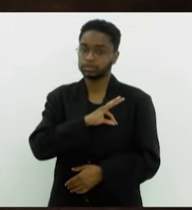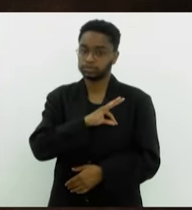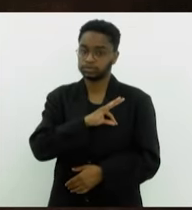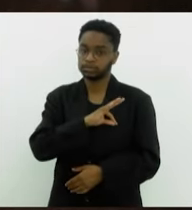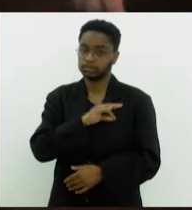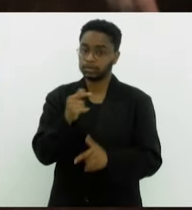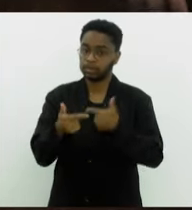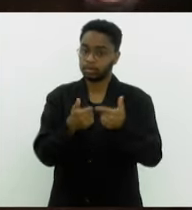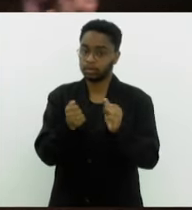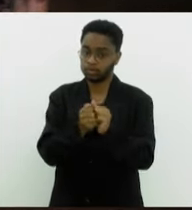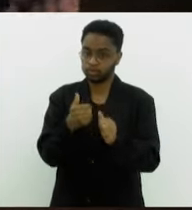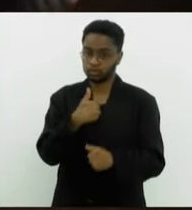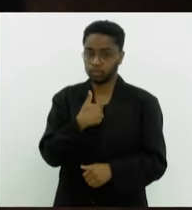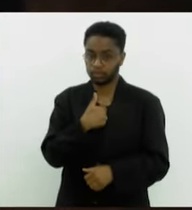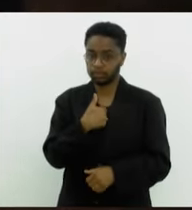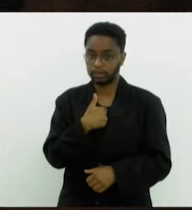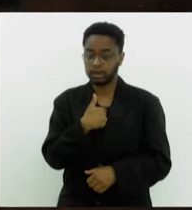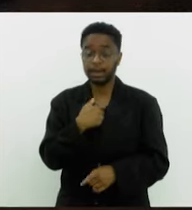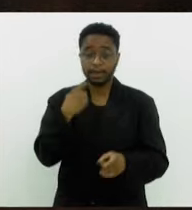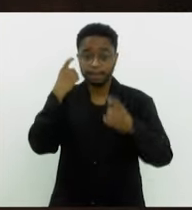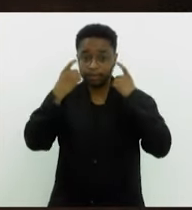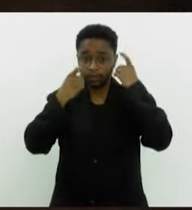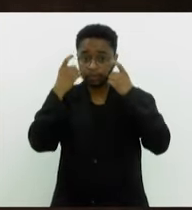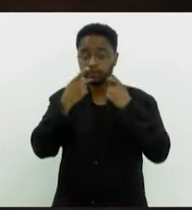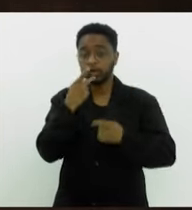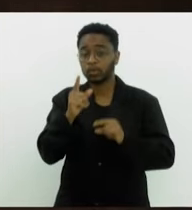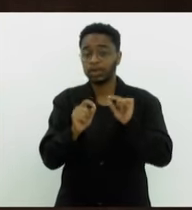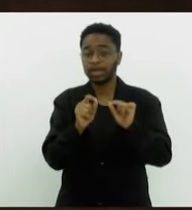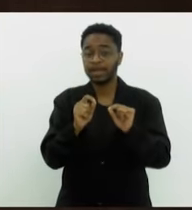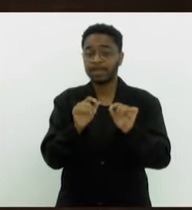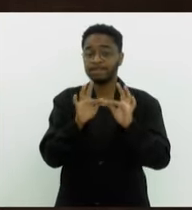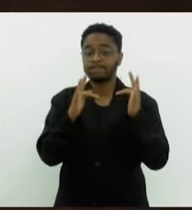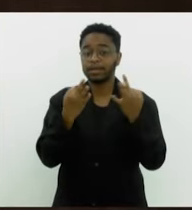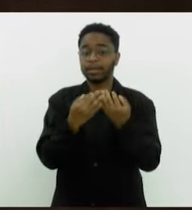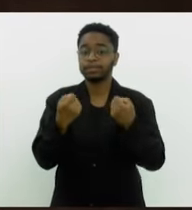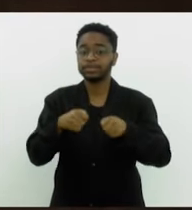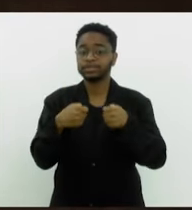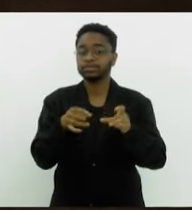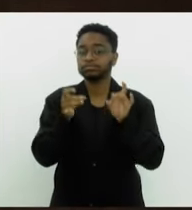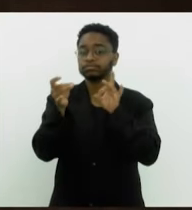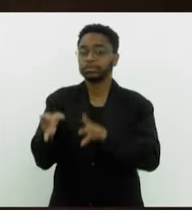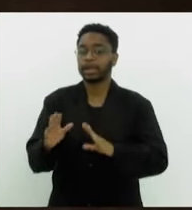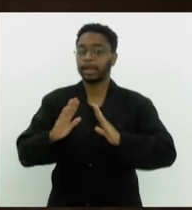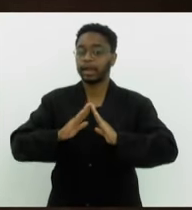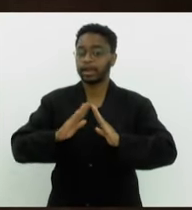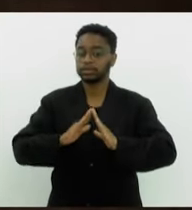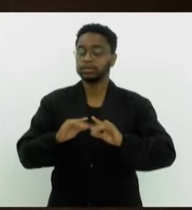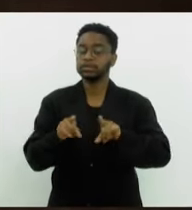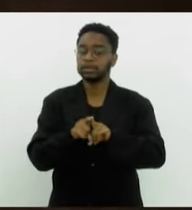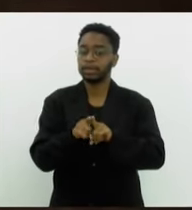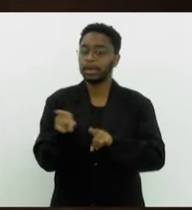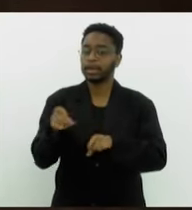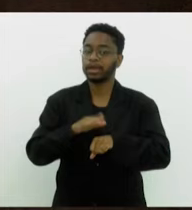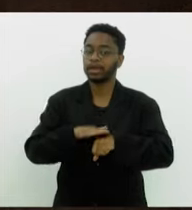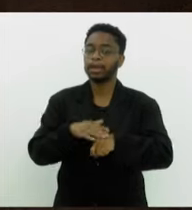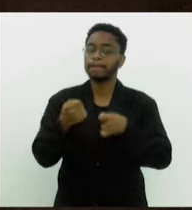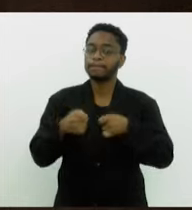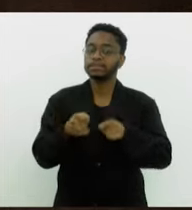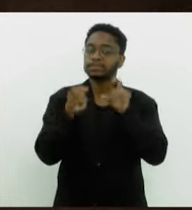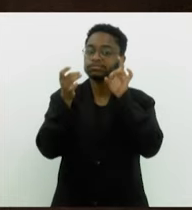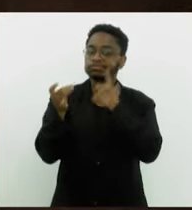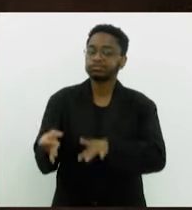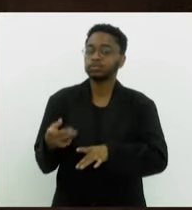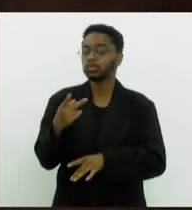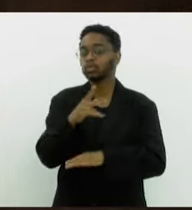trabalha comigo desesperado, dizendo que a sua família vai ter que deixar a sua casa e ele vai ter que deixar tudo para